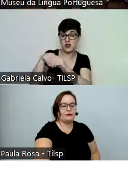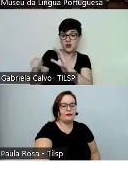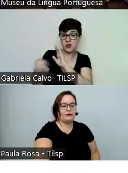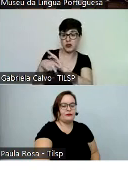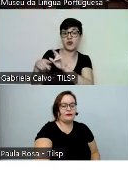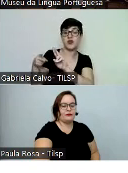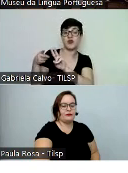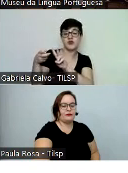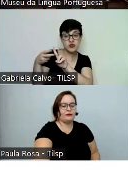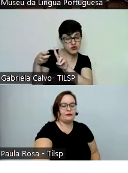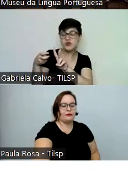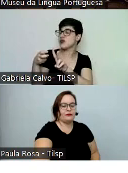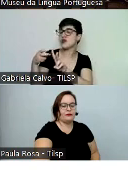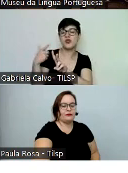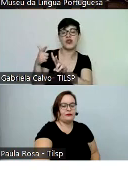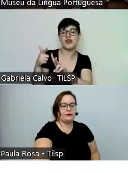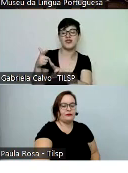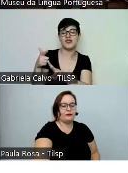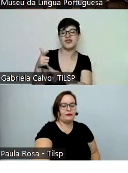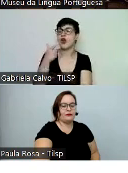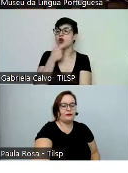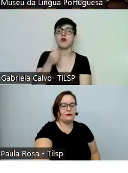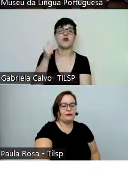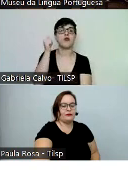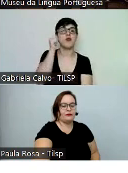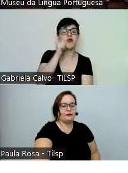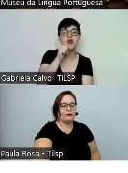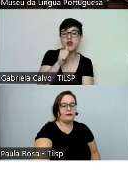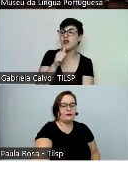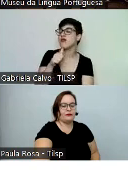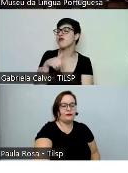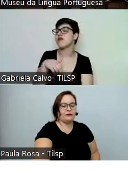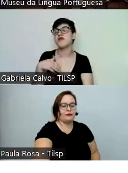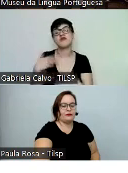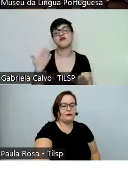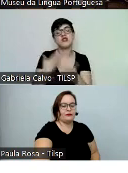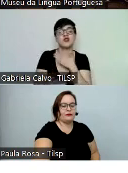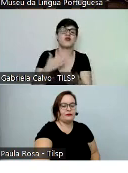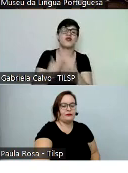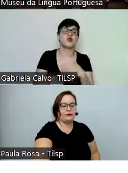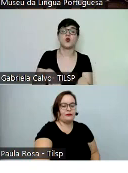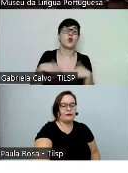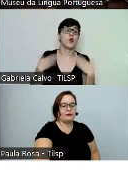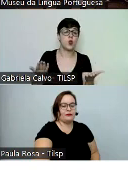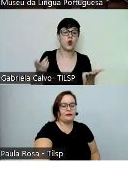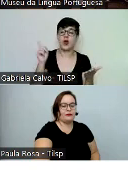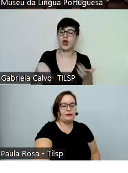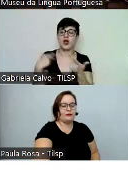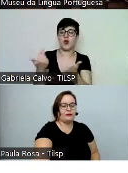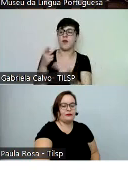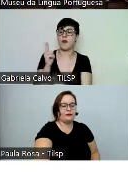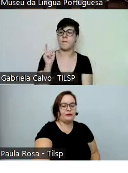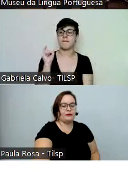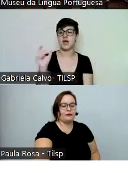algo que Anas porque homem mulher sexo masculino feminino independentemente do seu gênero é igual